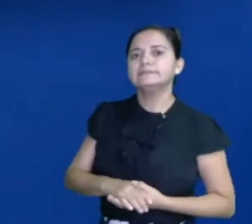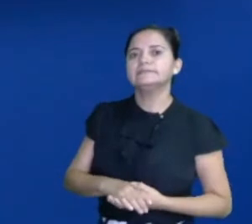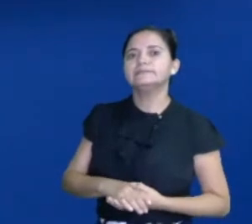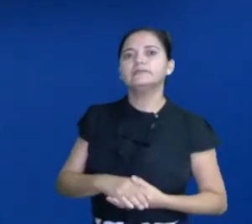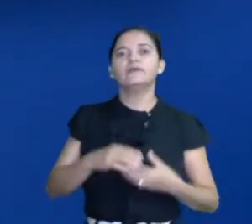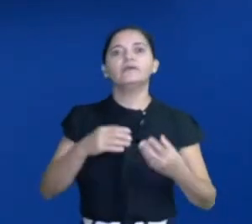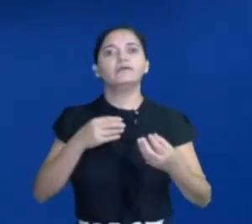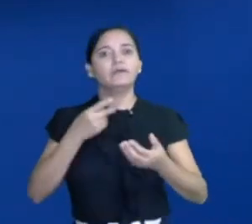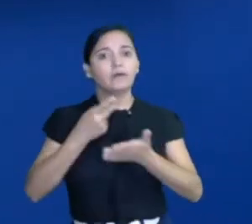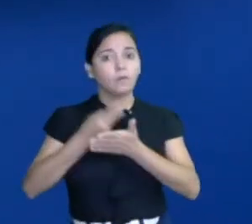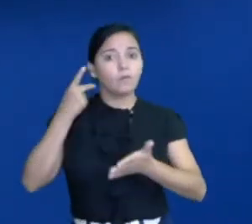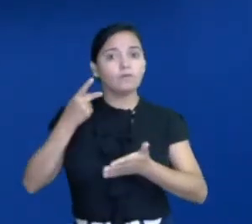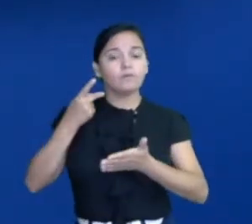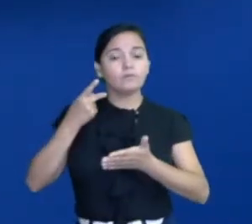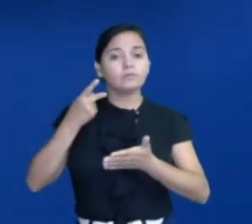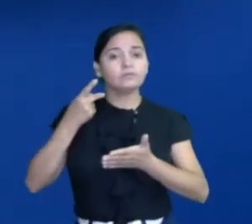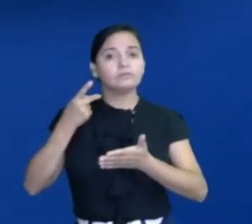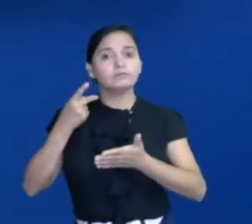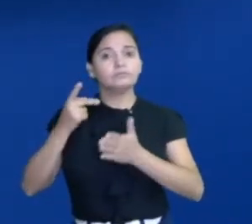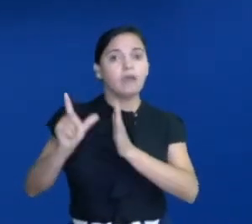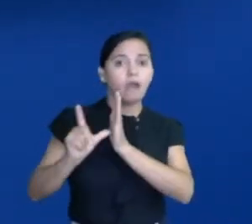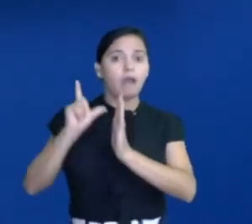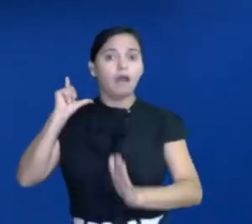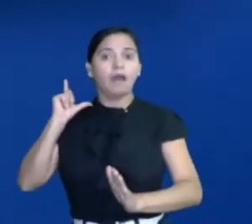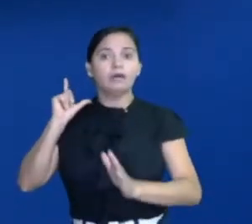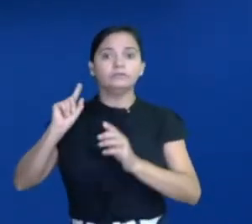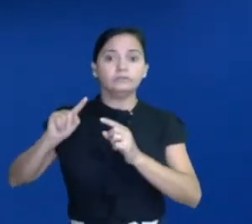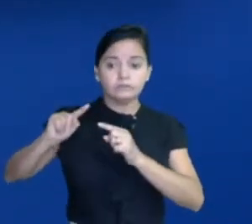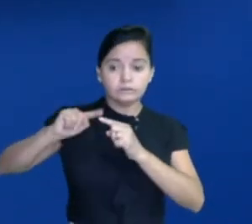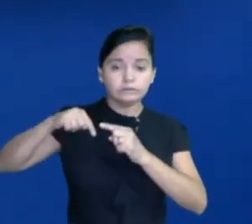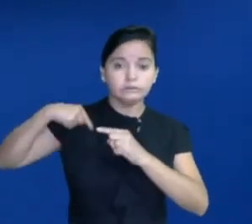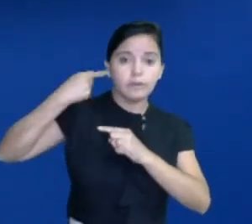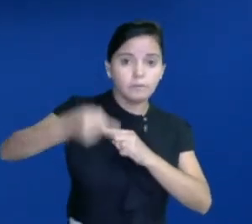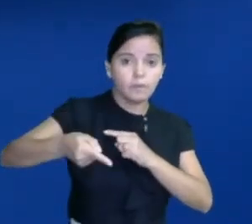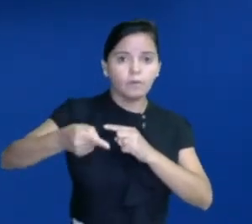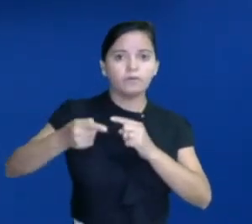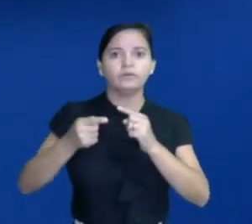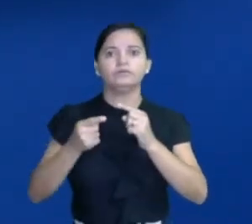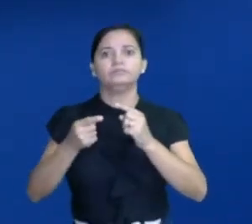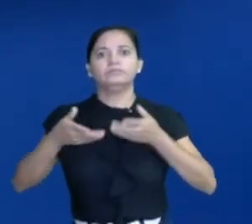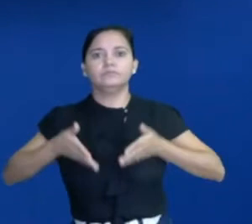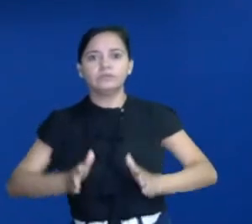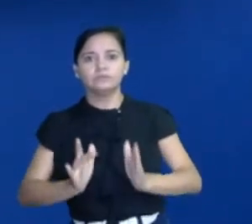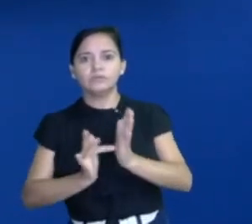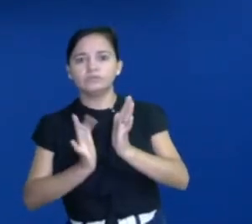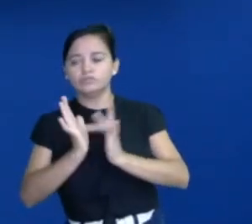dos acontecimentos que se dão antes e depois do nascimento de Cristo.